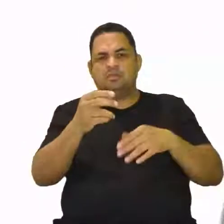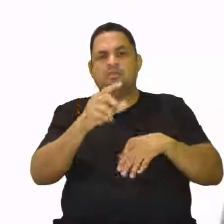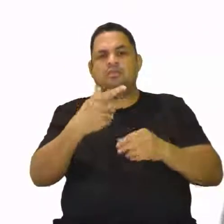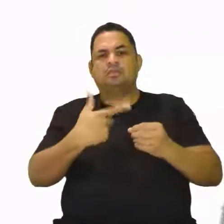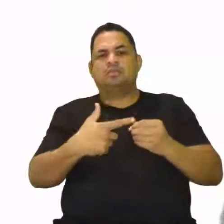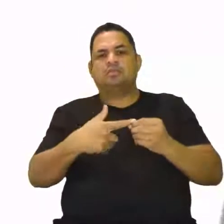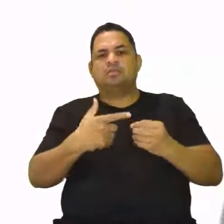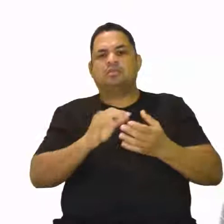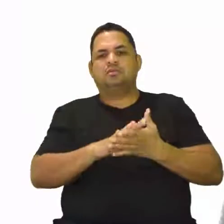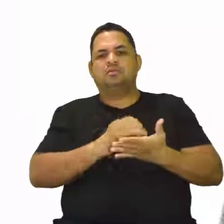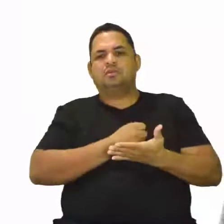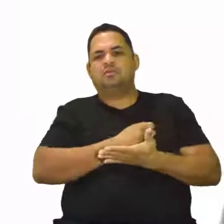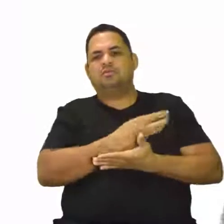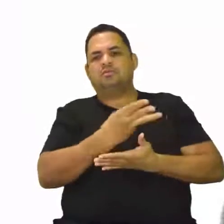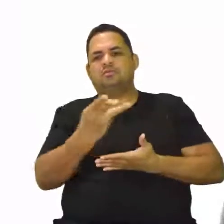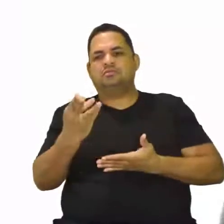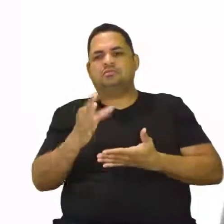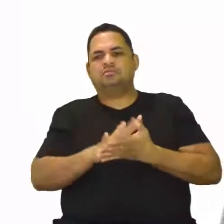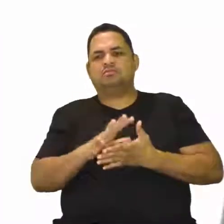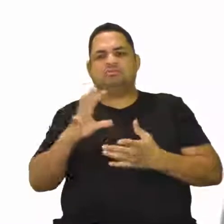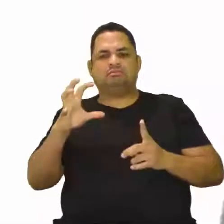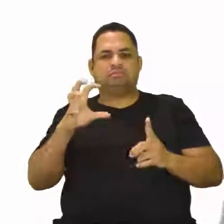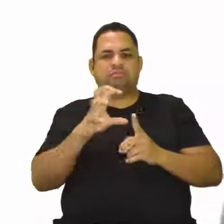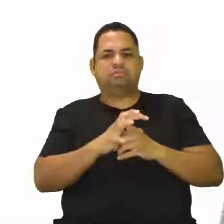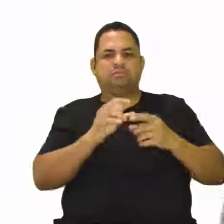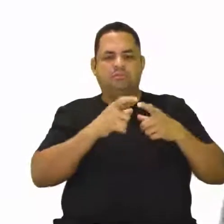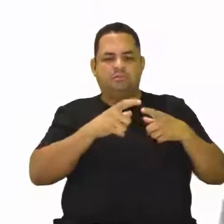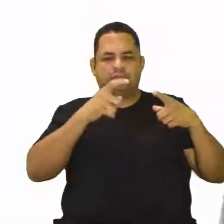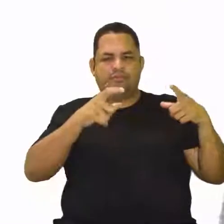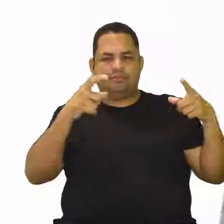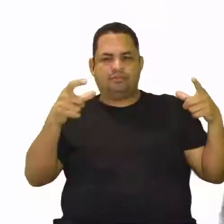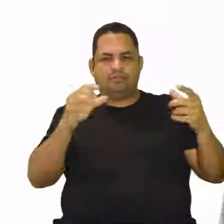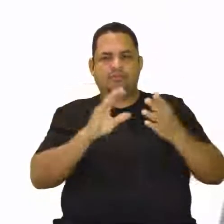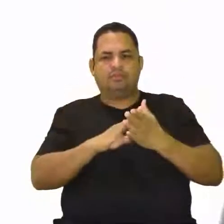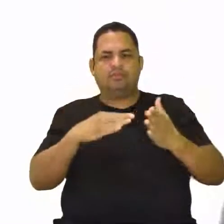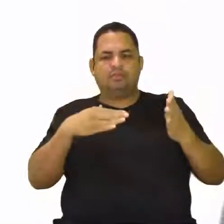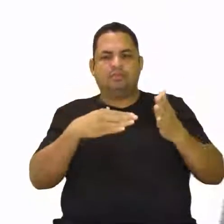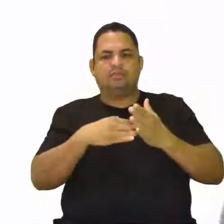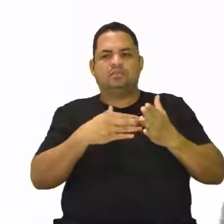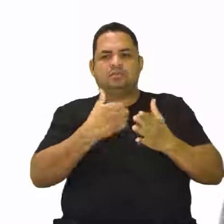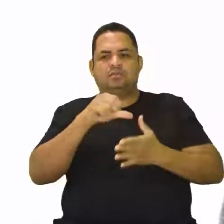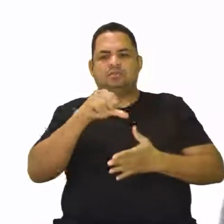E aí tem cidade desses ataques foi aumentando até